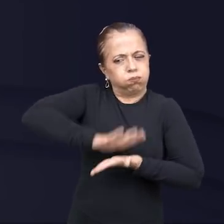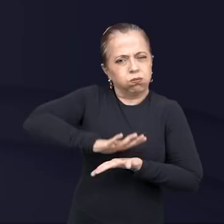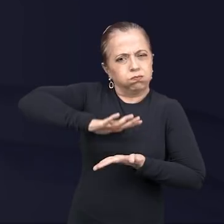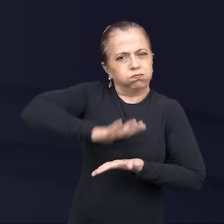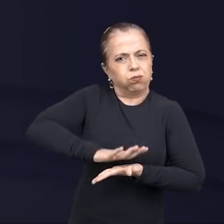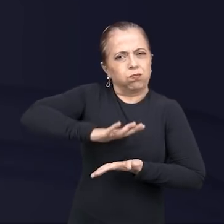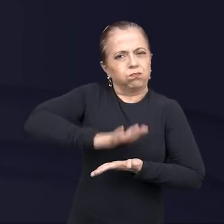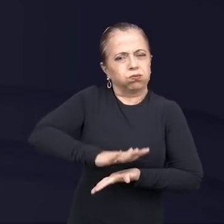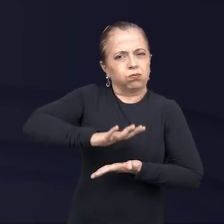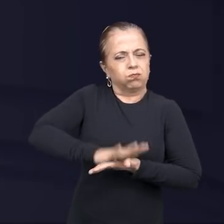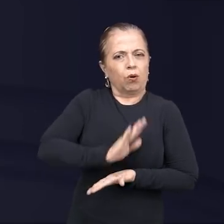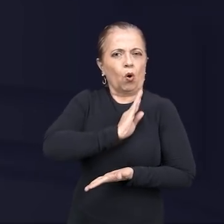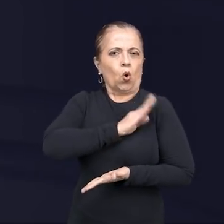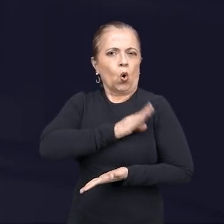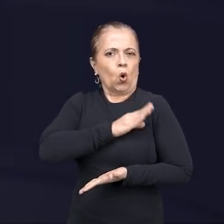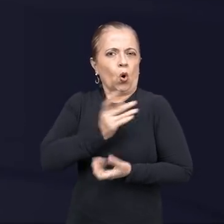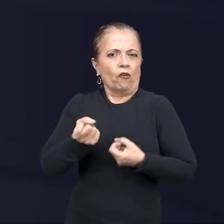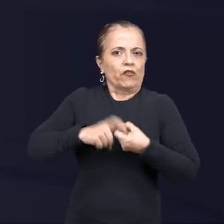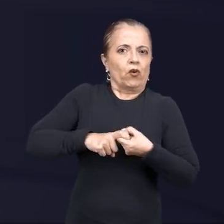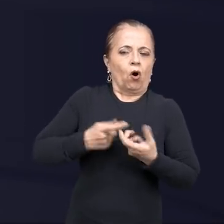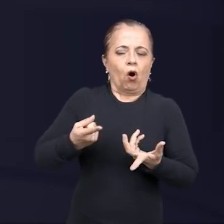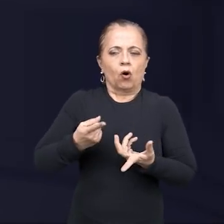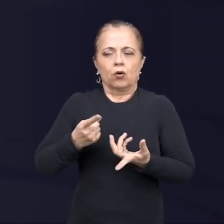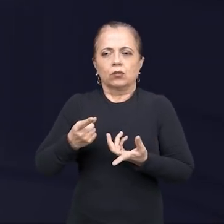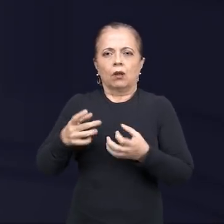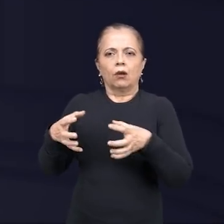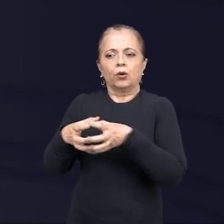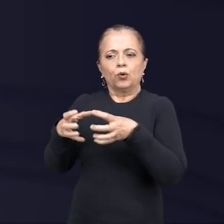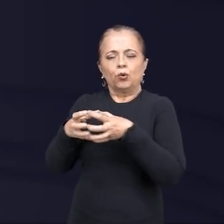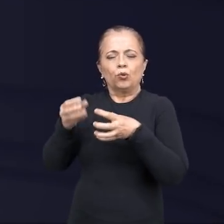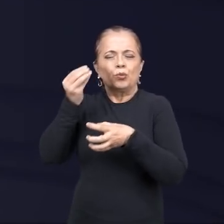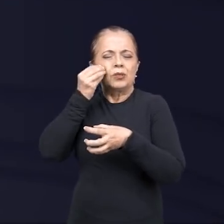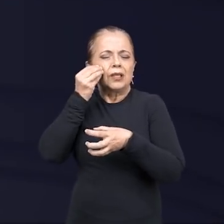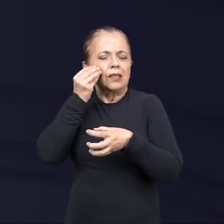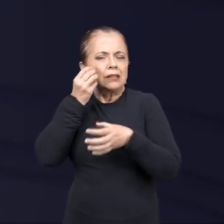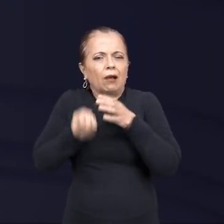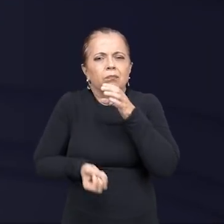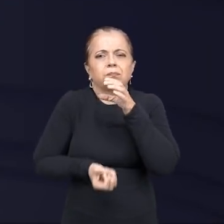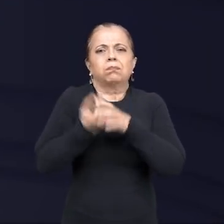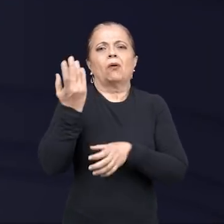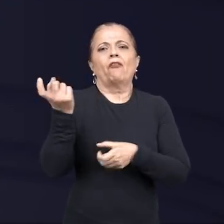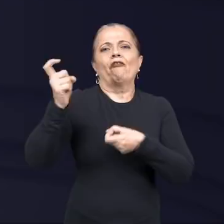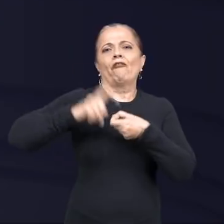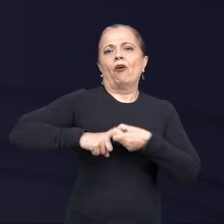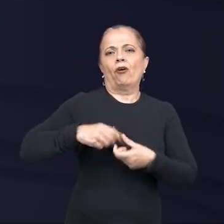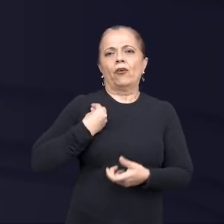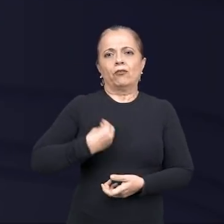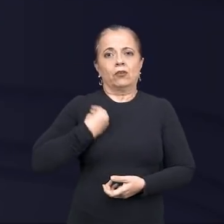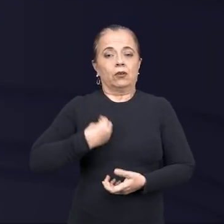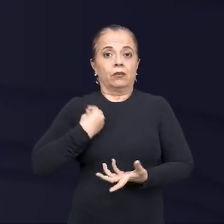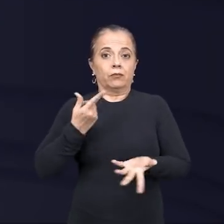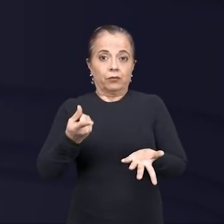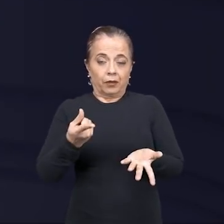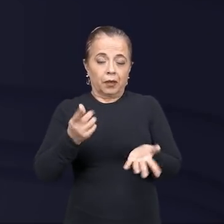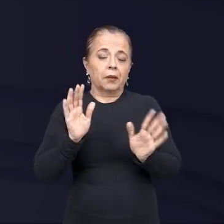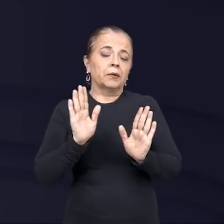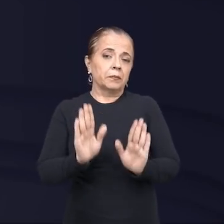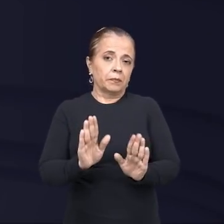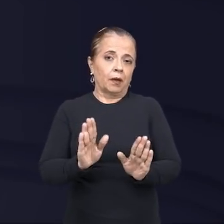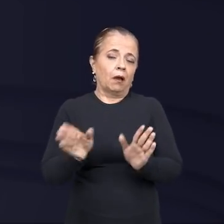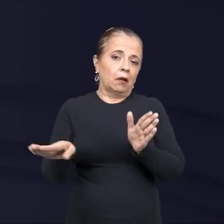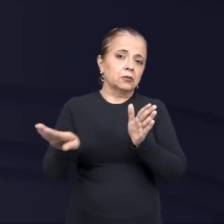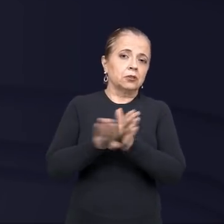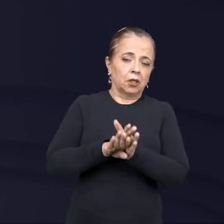Essa equipe fez de tudo que era possível na medicina para tentar ressuscitar esse menino. Ele chega ao hospital em PCR, que